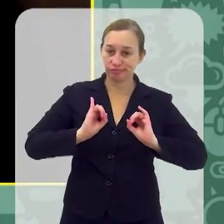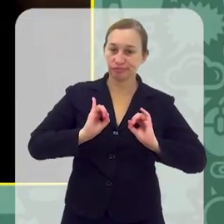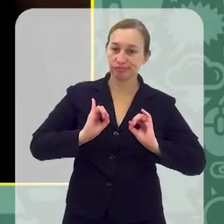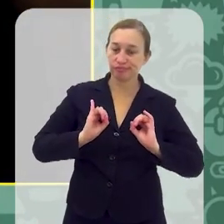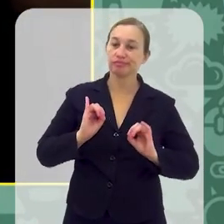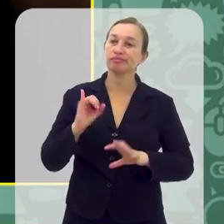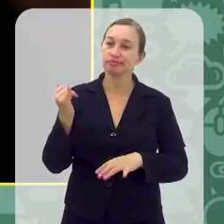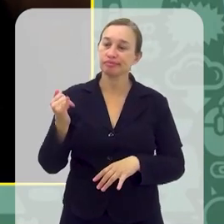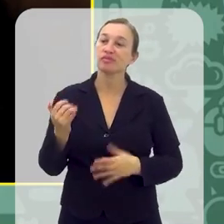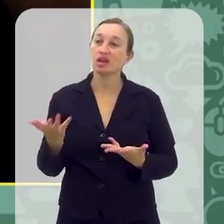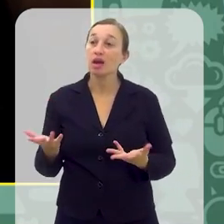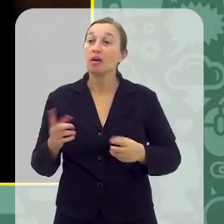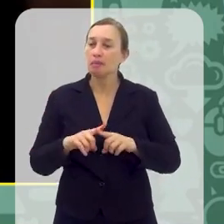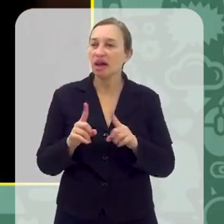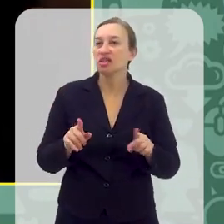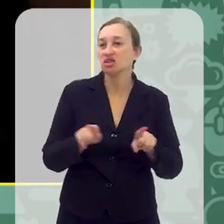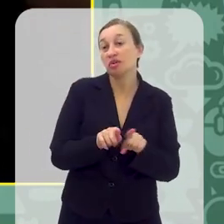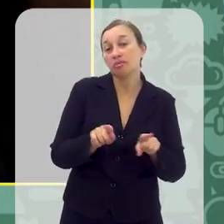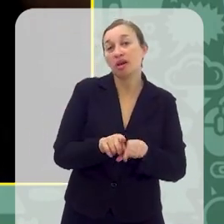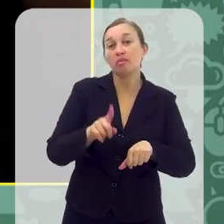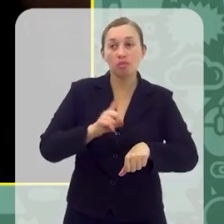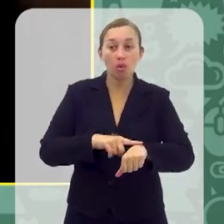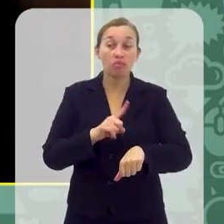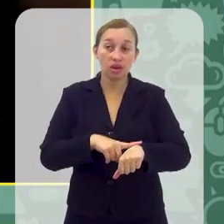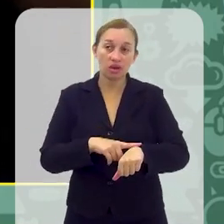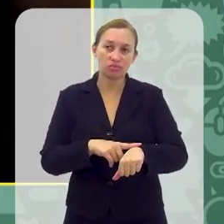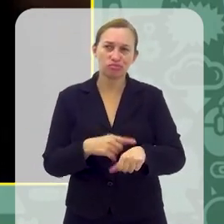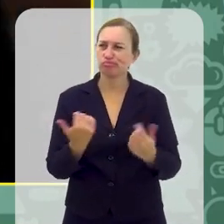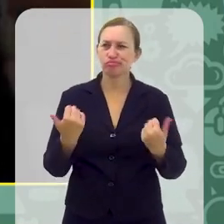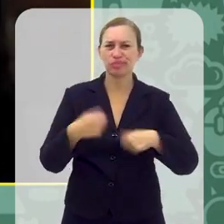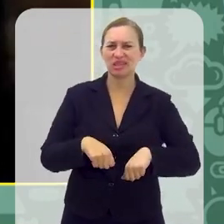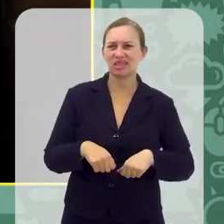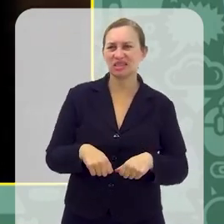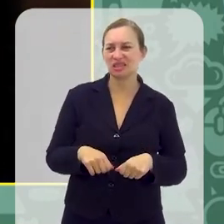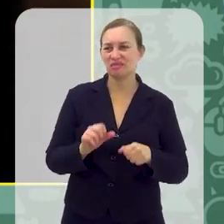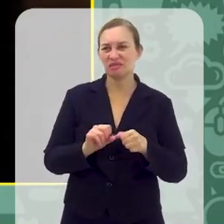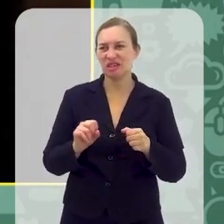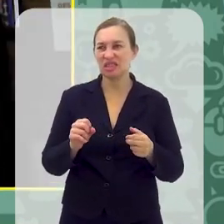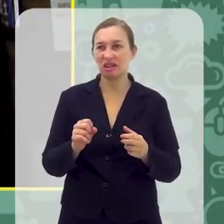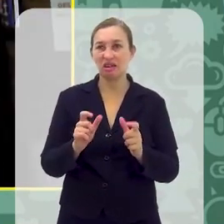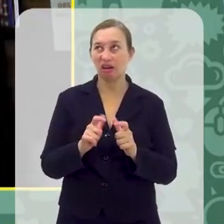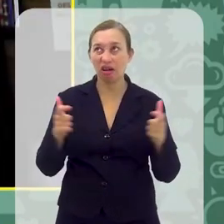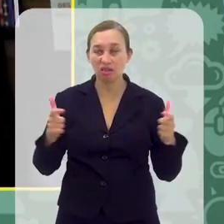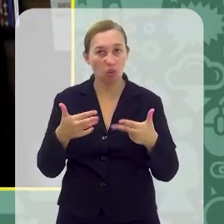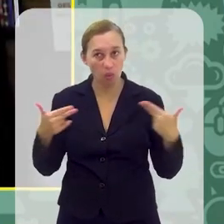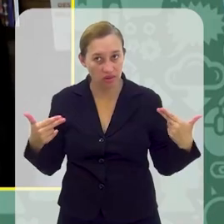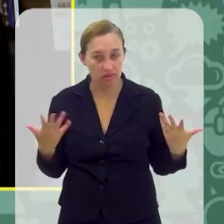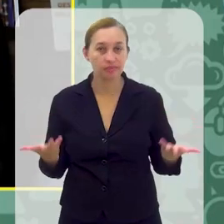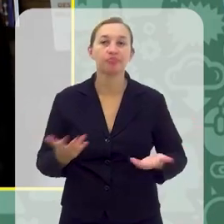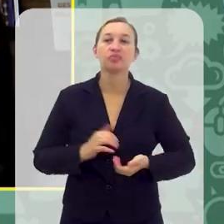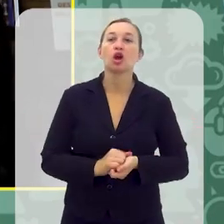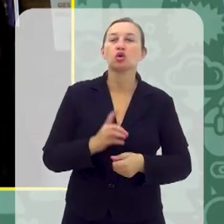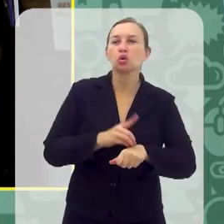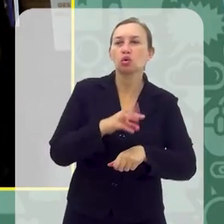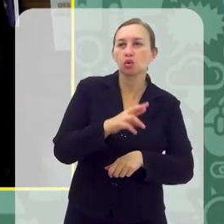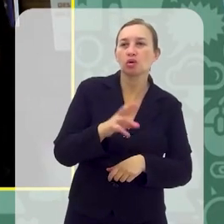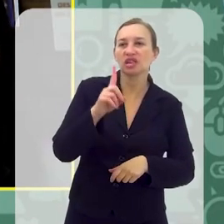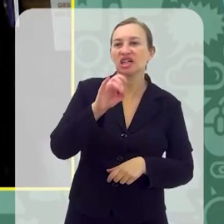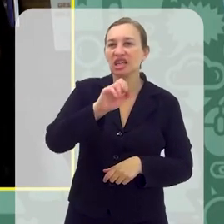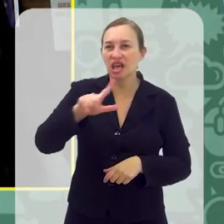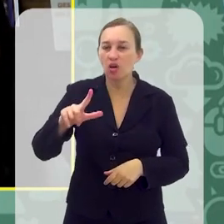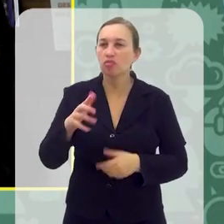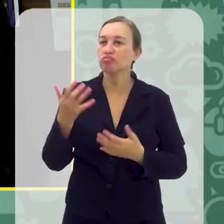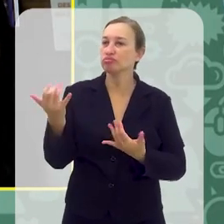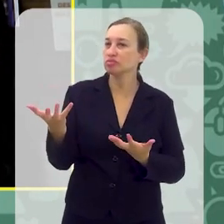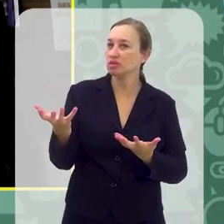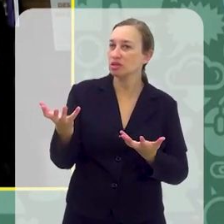desafio dessa era por conta da tecnologia, mas também tem os seus momentos ali que não precisa estar fazendo grandes coisas, né. É, doutor Daniel,